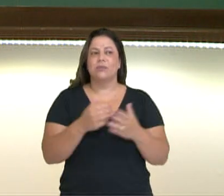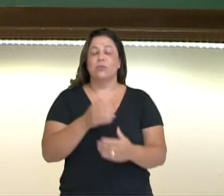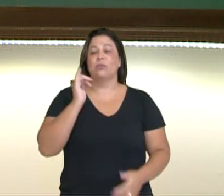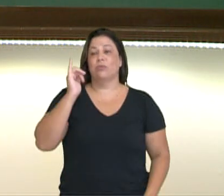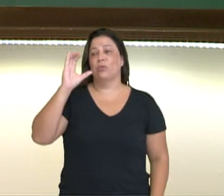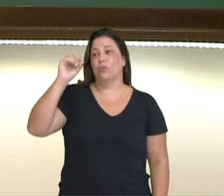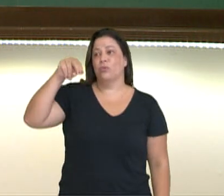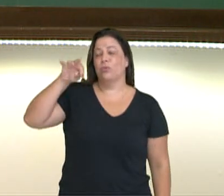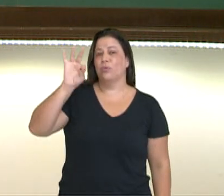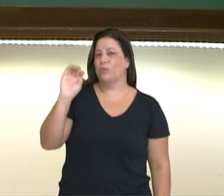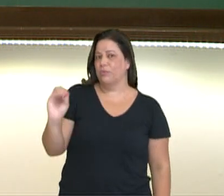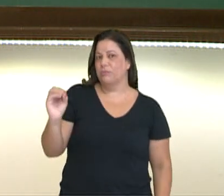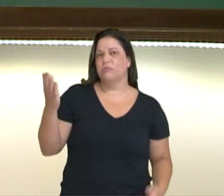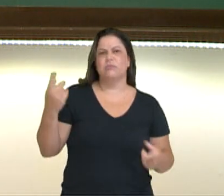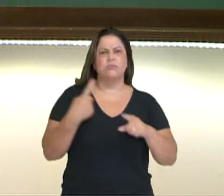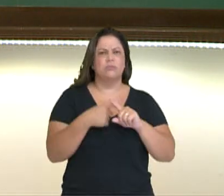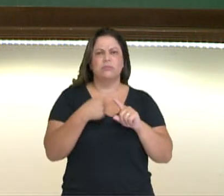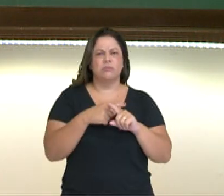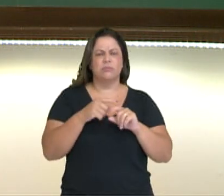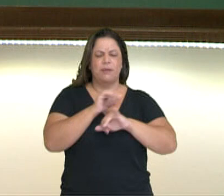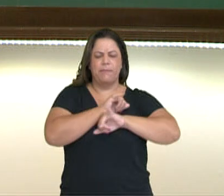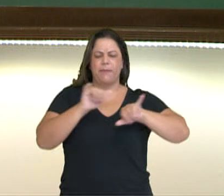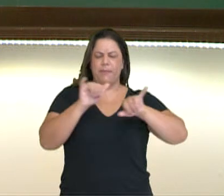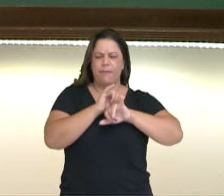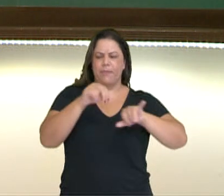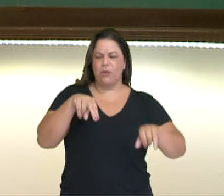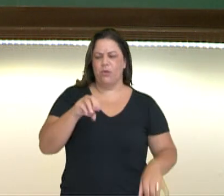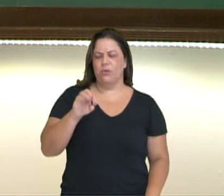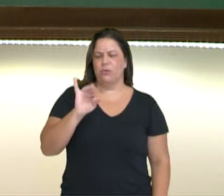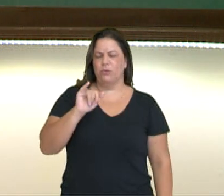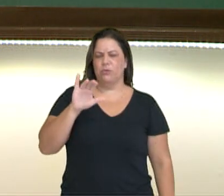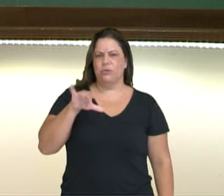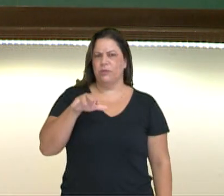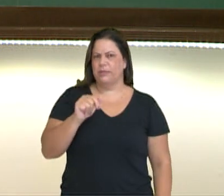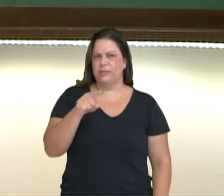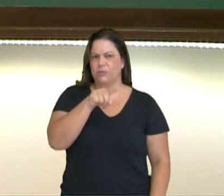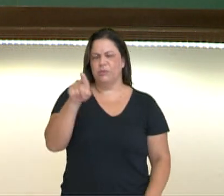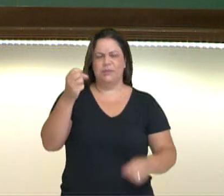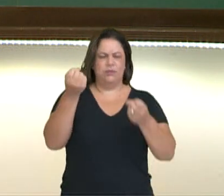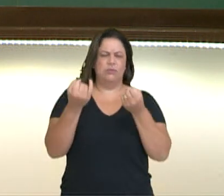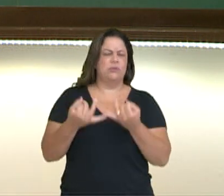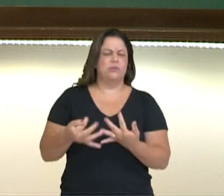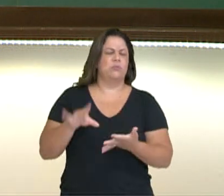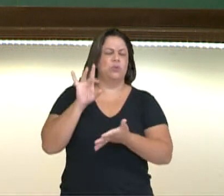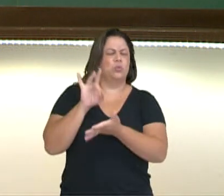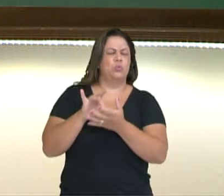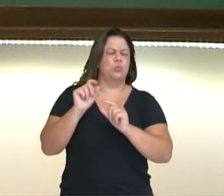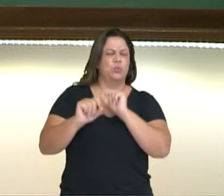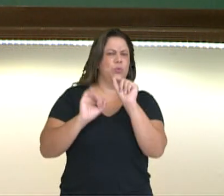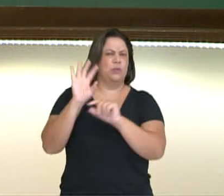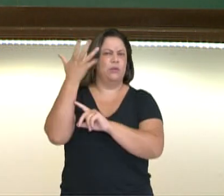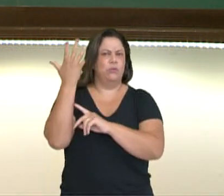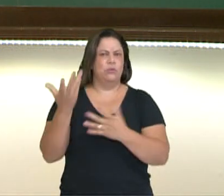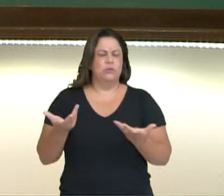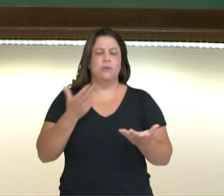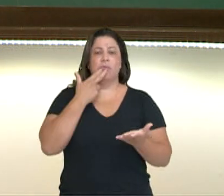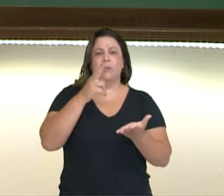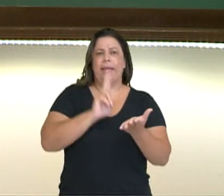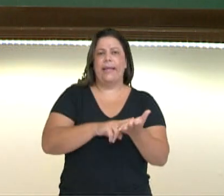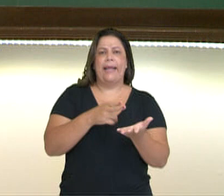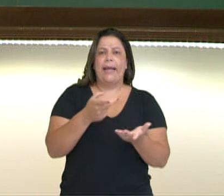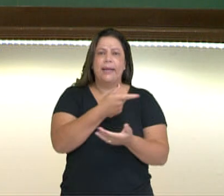conto. Por que ele não é uma notícia? Porque ele não fala sobre um fato. Por que ele não é uma carta? Porque ele não